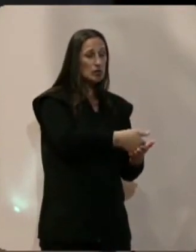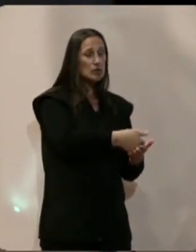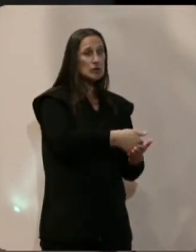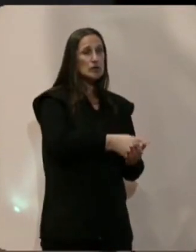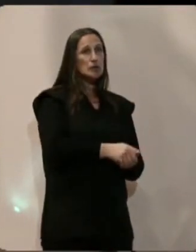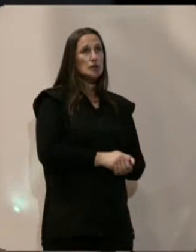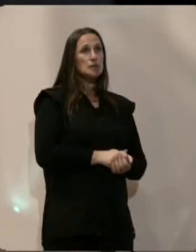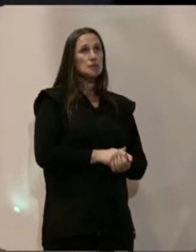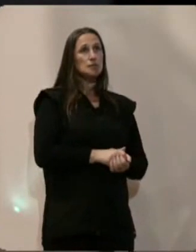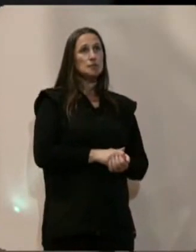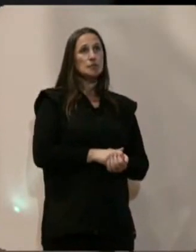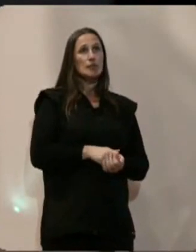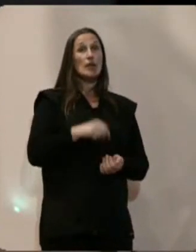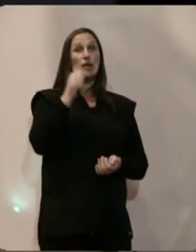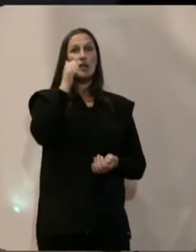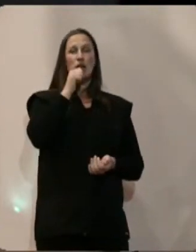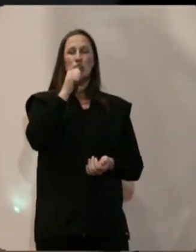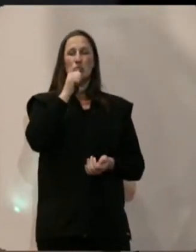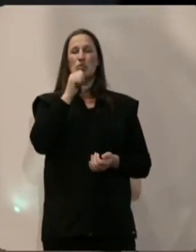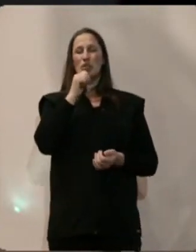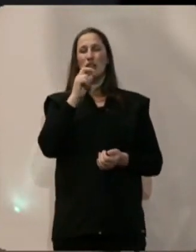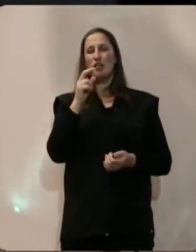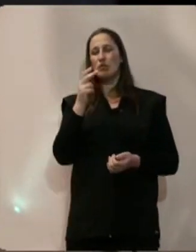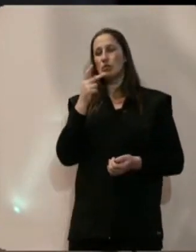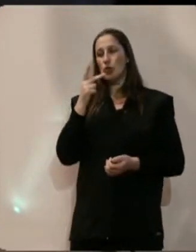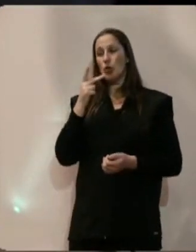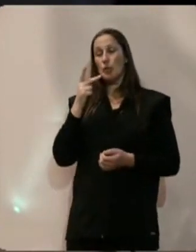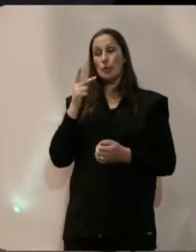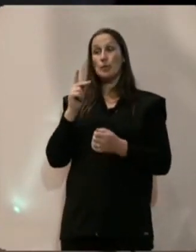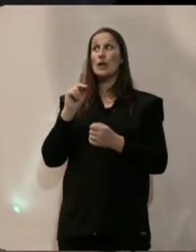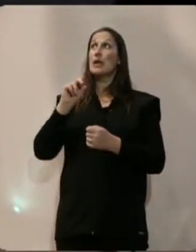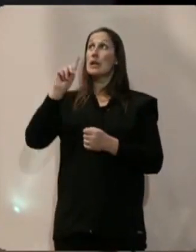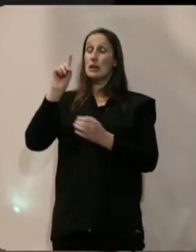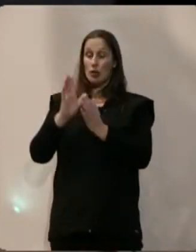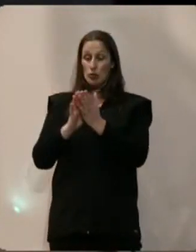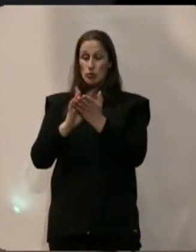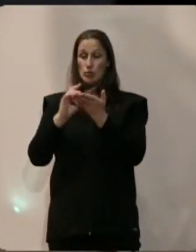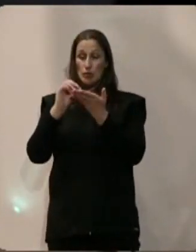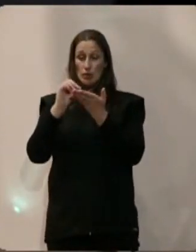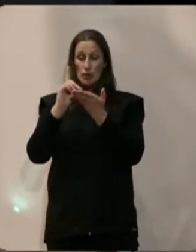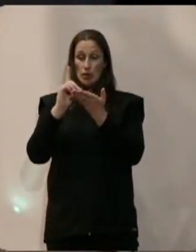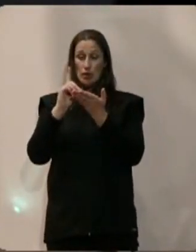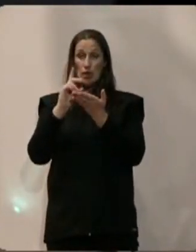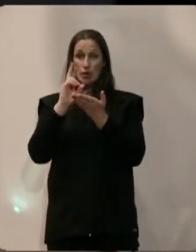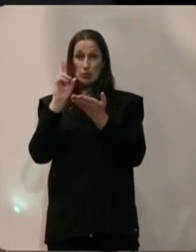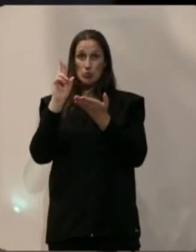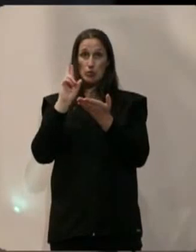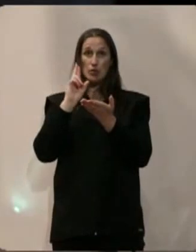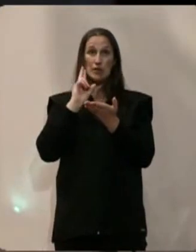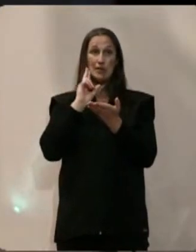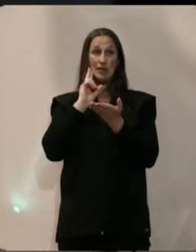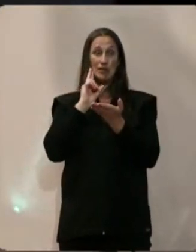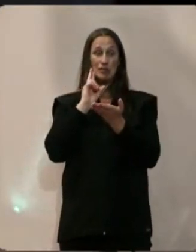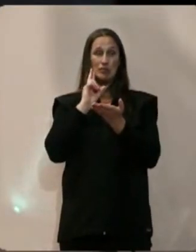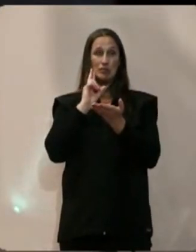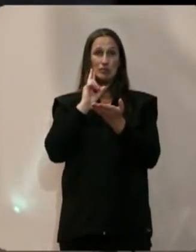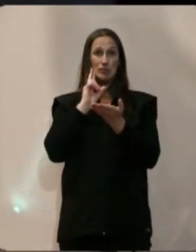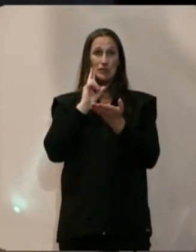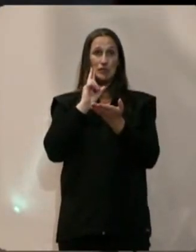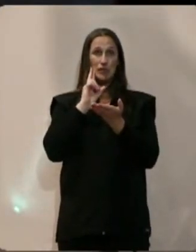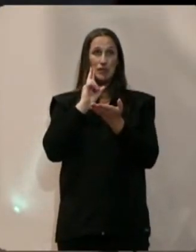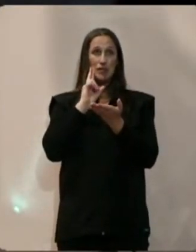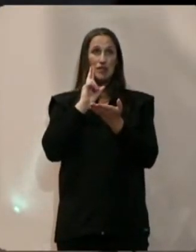na mão e disse assim: olha só o que Deus me respondeu, que o Senhor levou o meu filho antes do dia